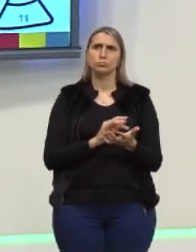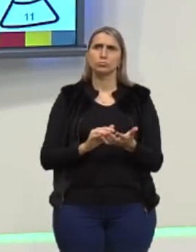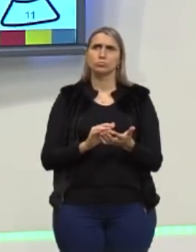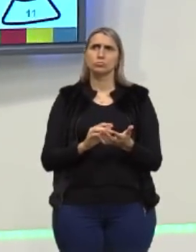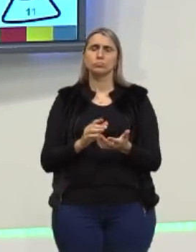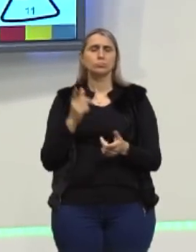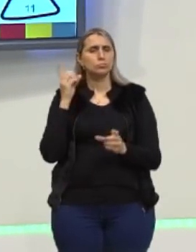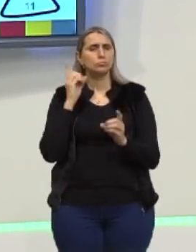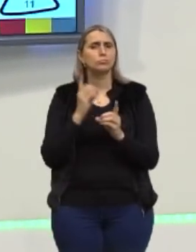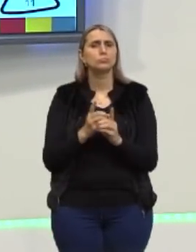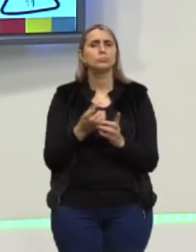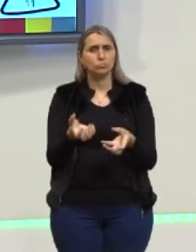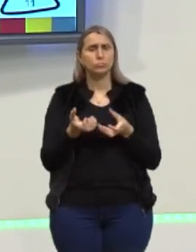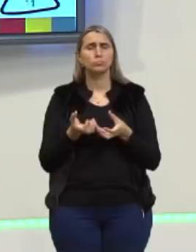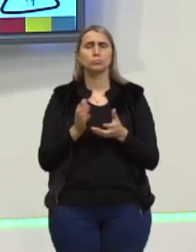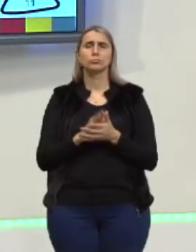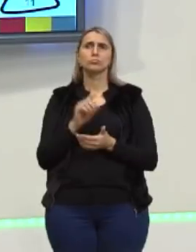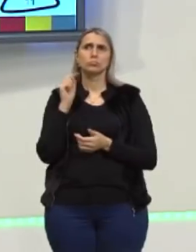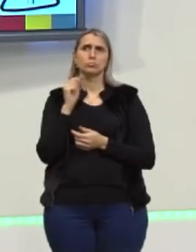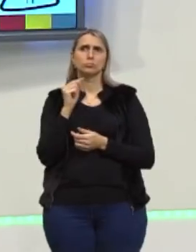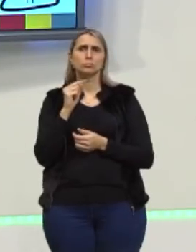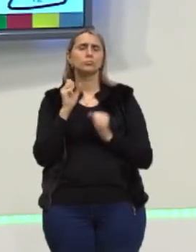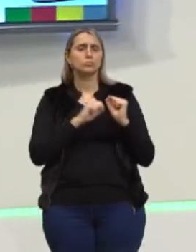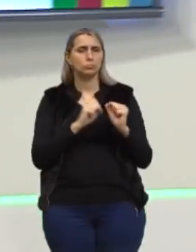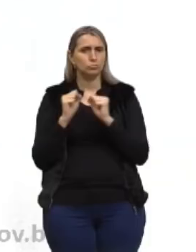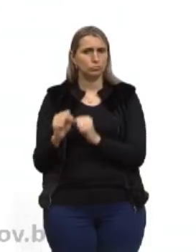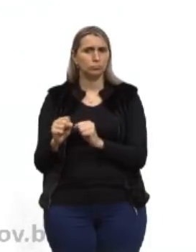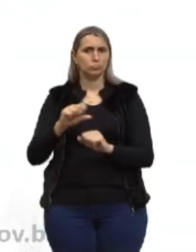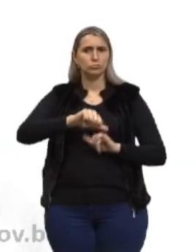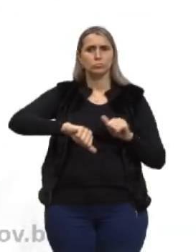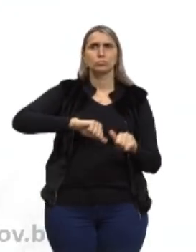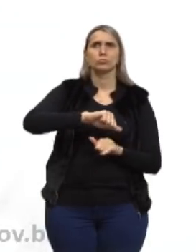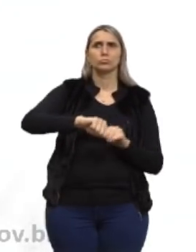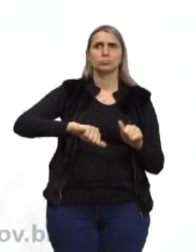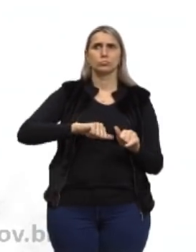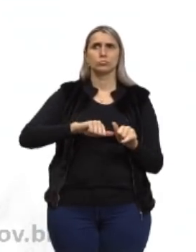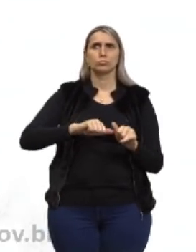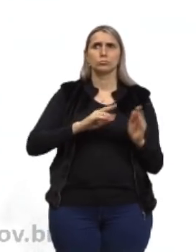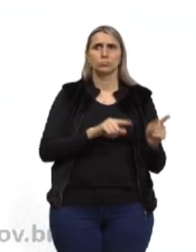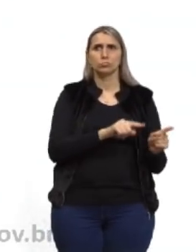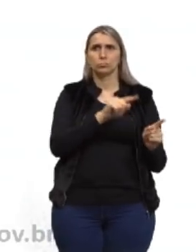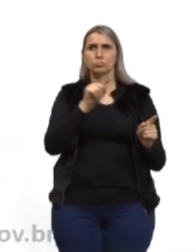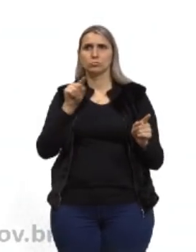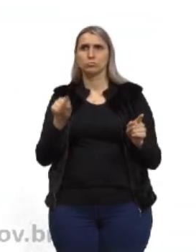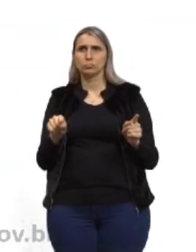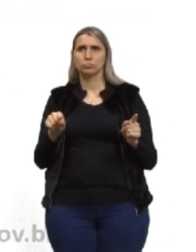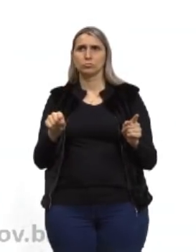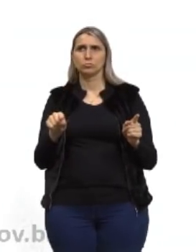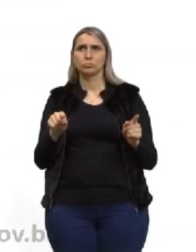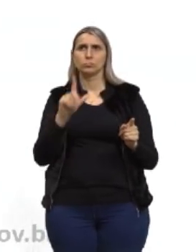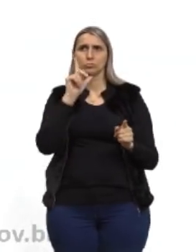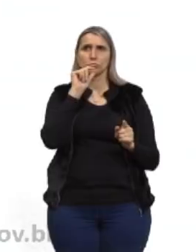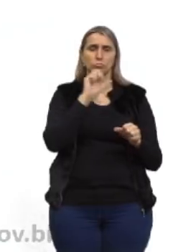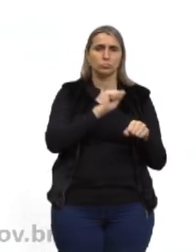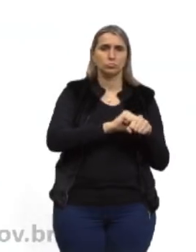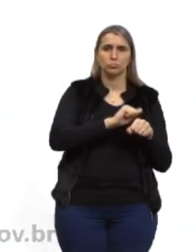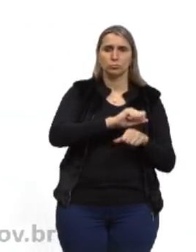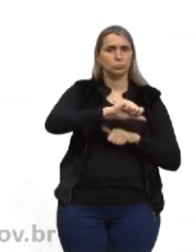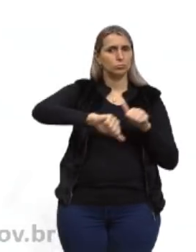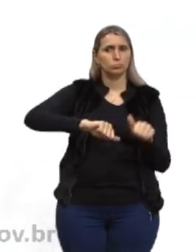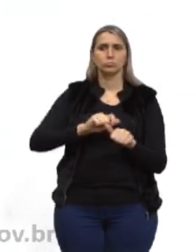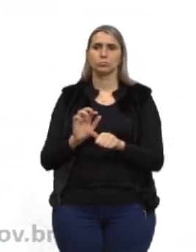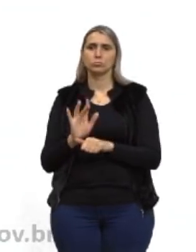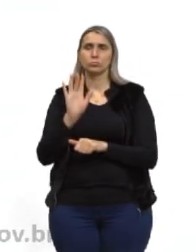chegar na carol que tá e isso também é possível na transformação de fase ó eu quero água sólida para